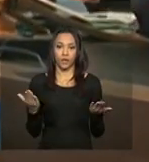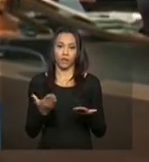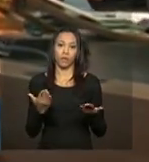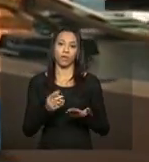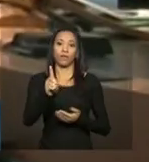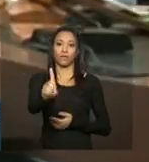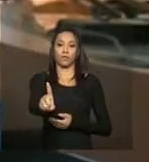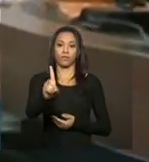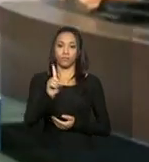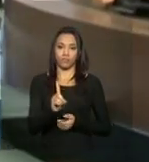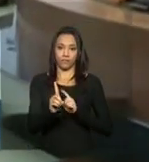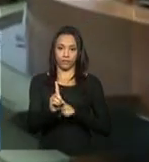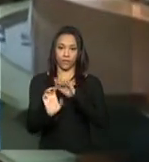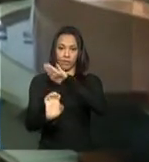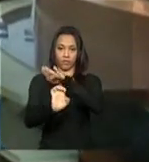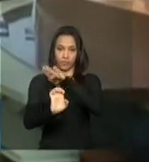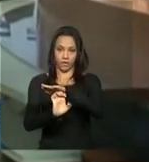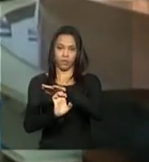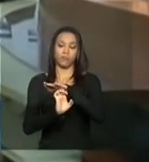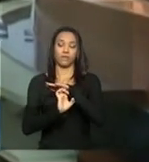Fator.